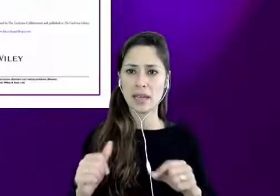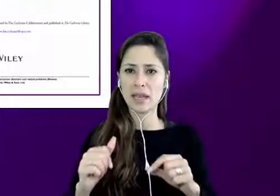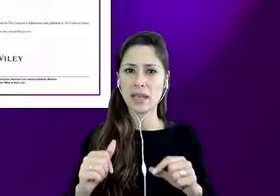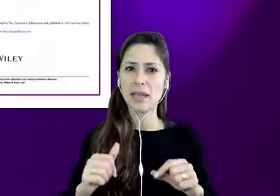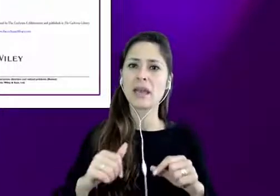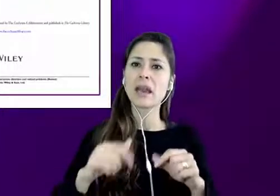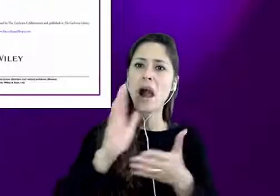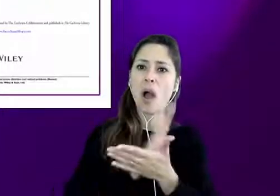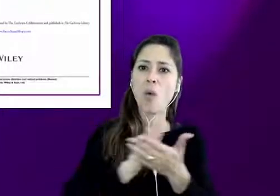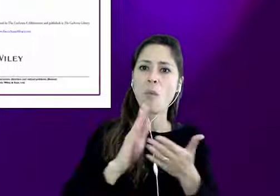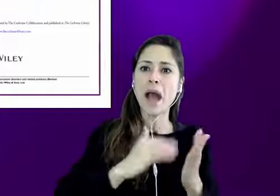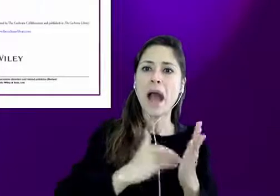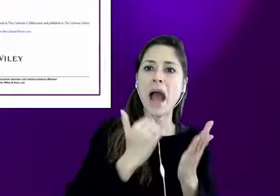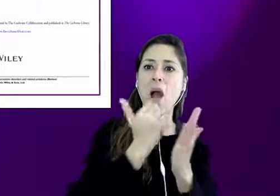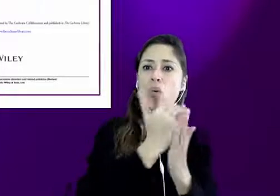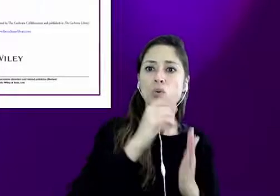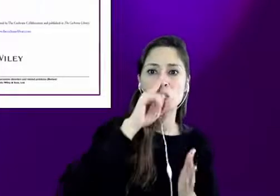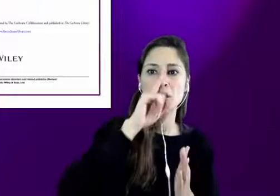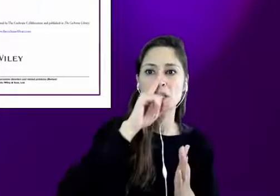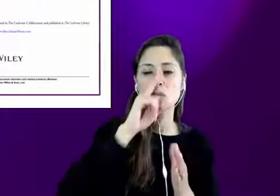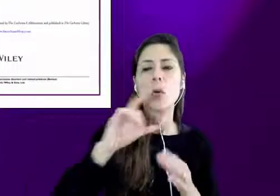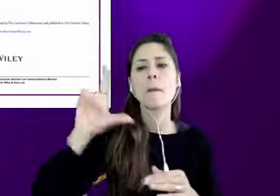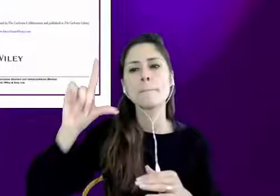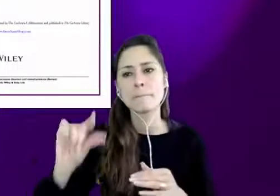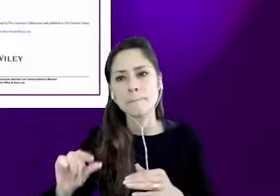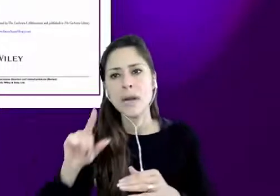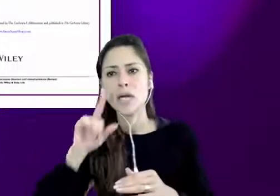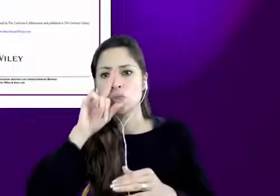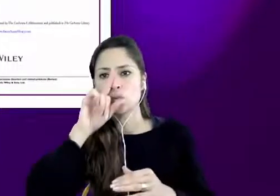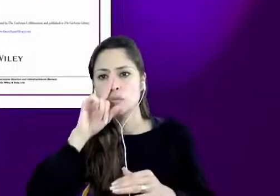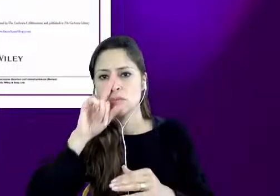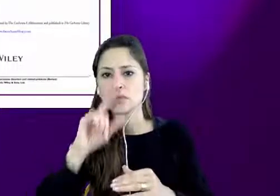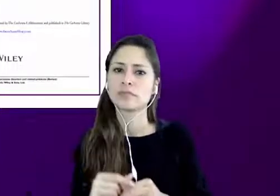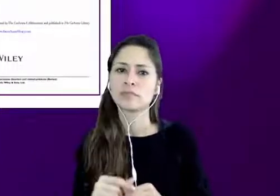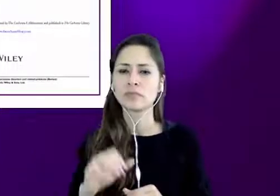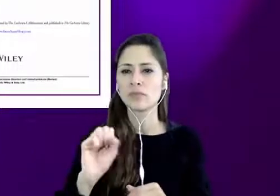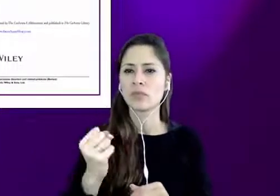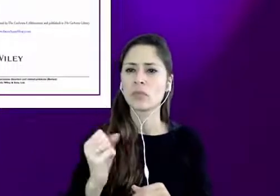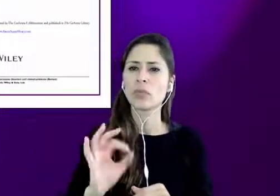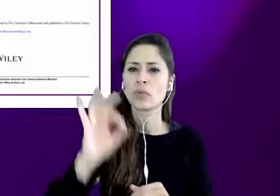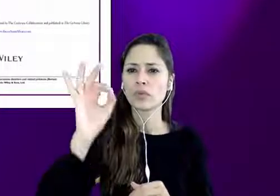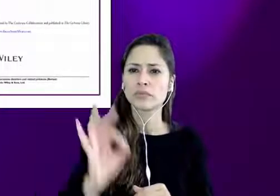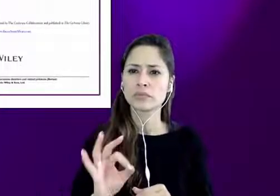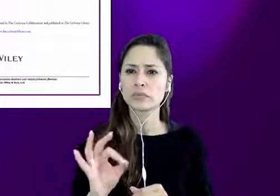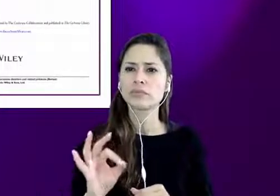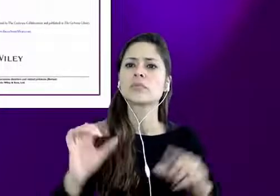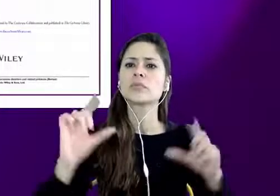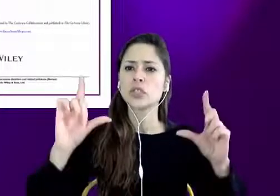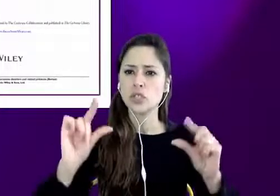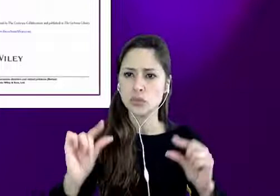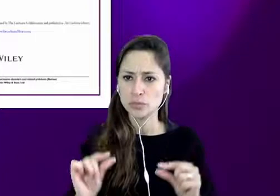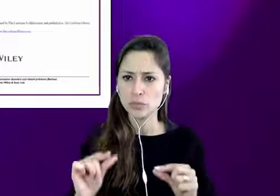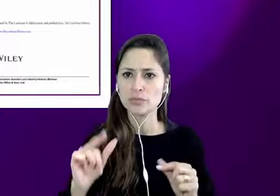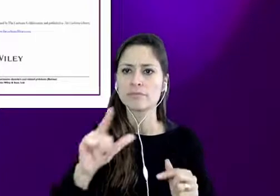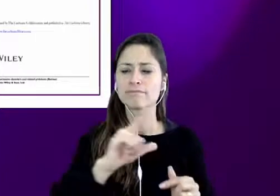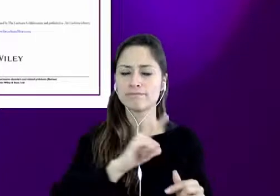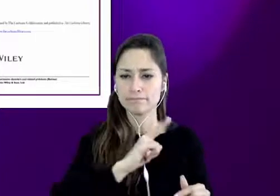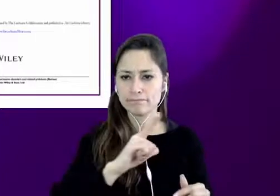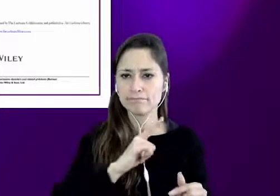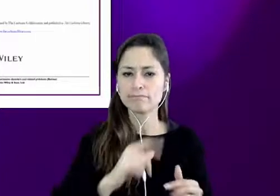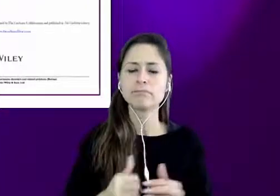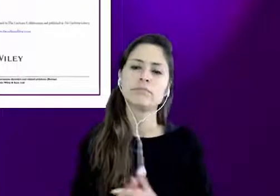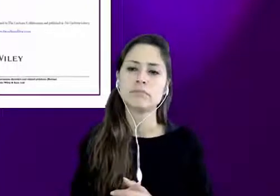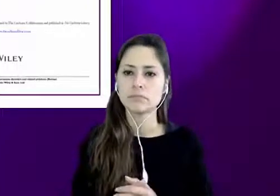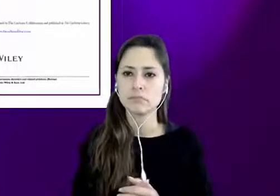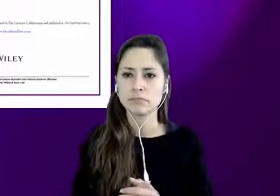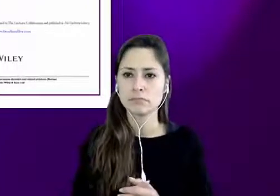risco. Vejam que um risco relativo aí, que mostra até 80% em alguns grupos de diminuição da chance de ter pré-eclâmpsia. Isso